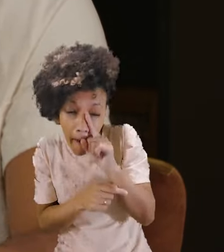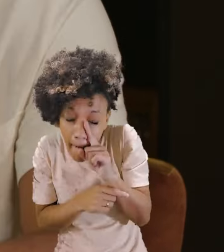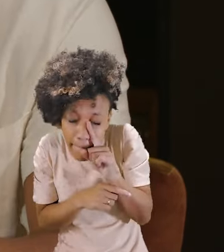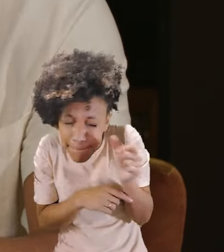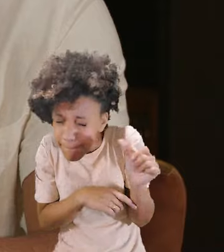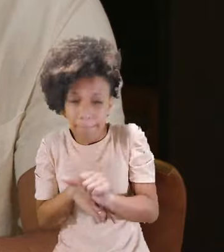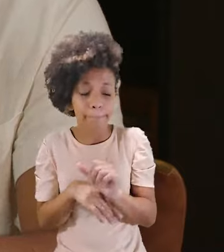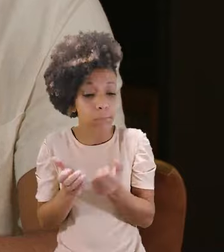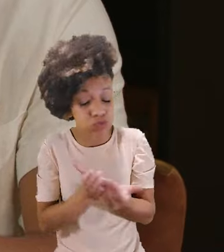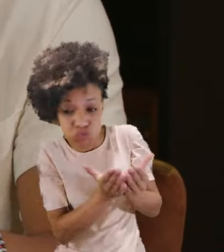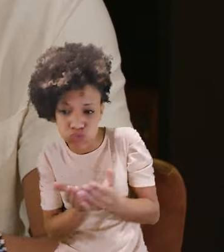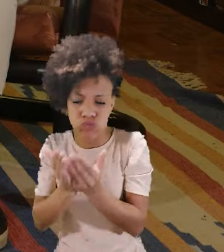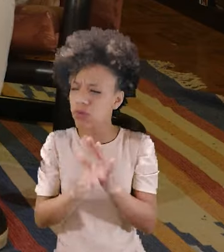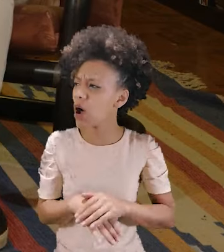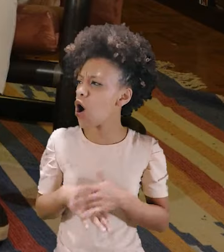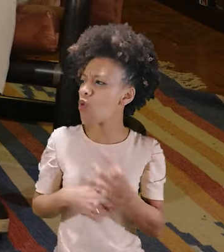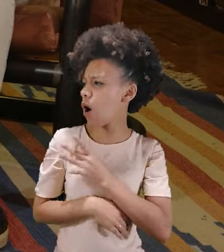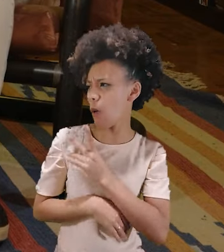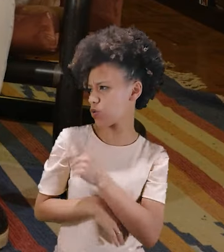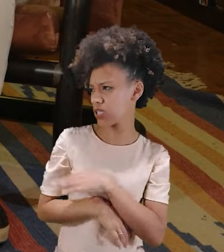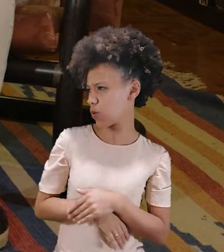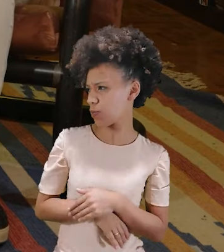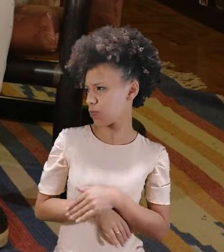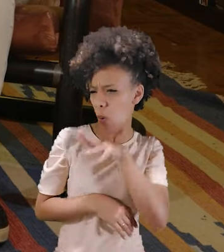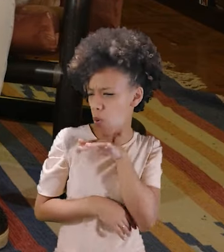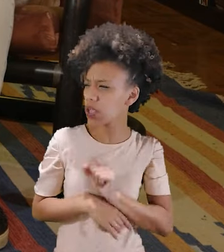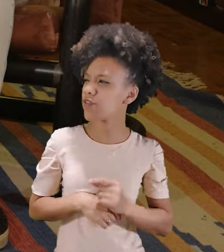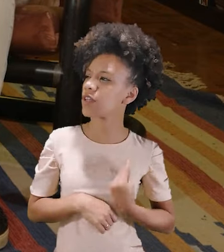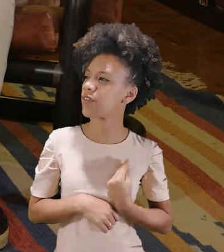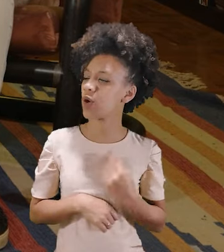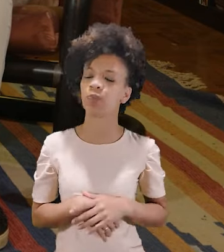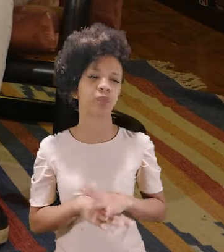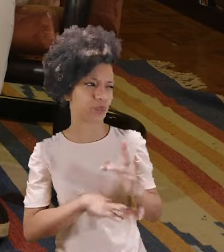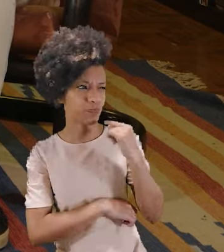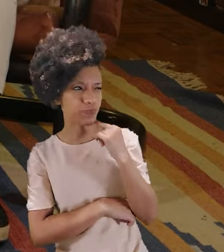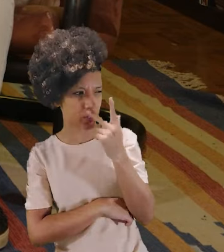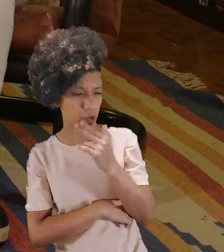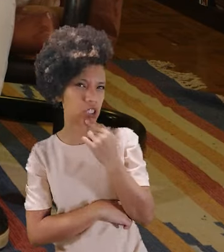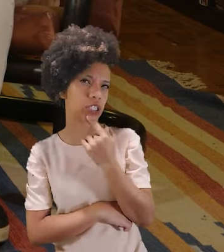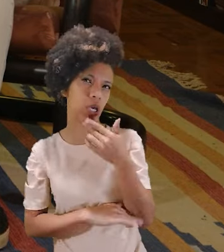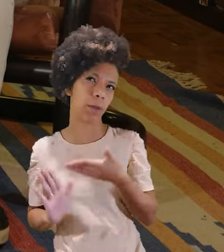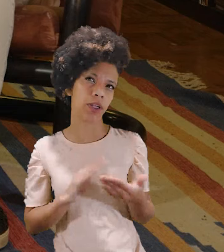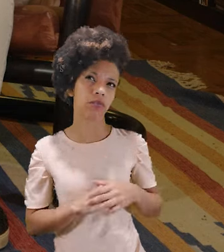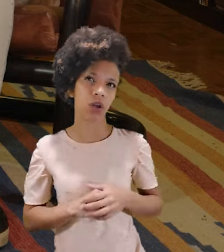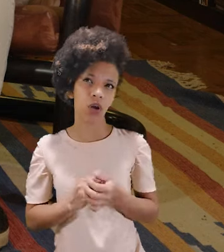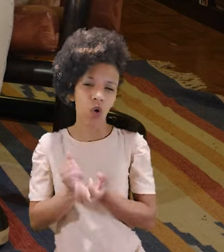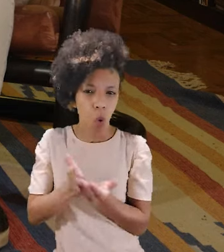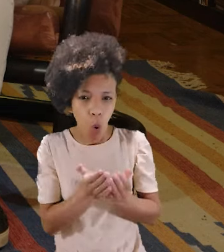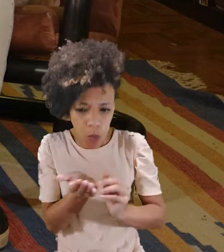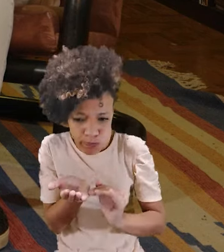mas ele fica sujeito a força das ondas Então qual foi o maior berreiro que você já viveu cara foi vende acho que foi